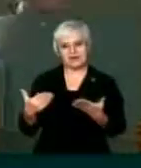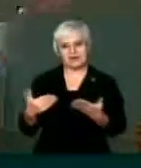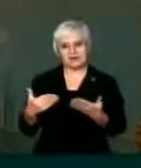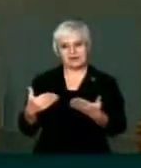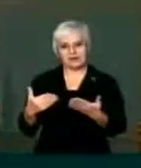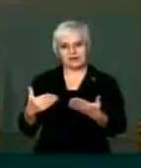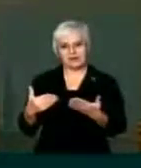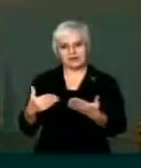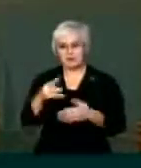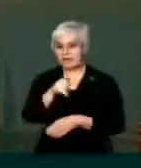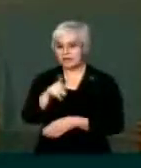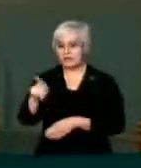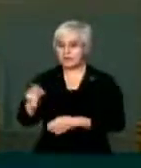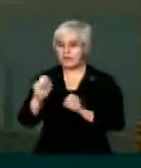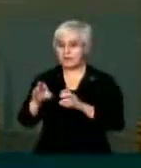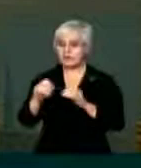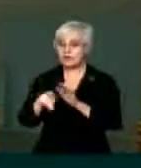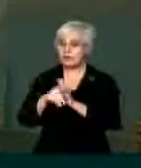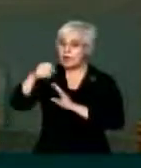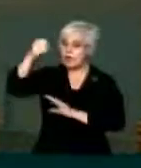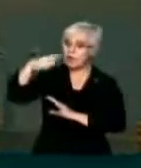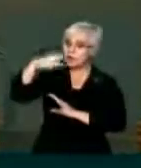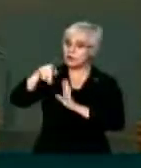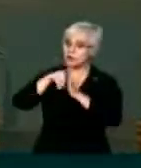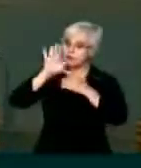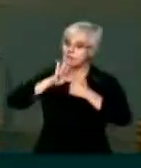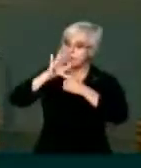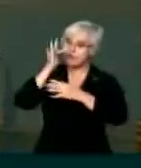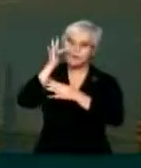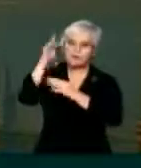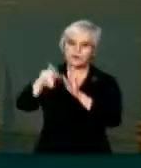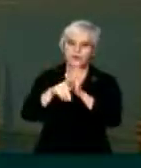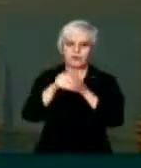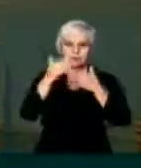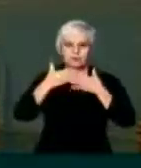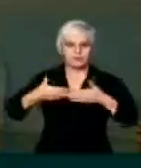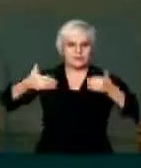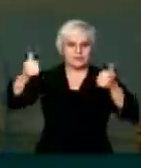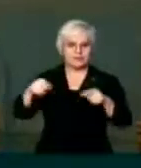a luz para garantir a determinação e a garantia